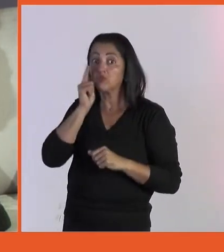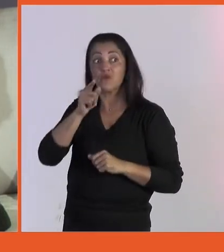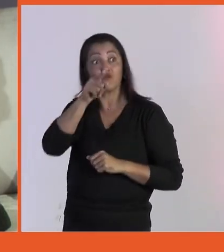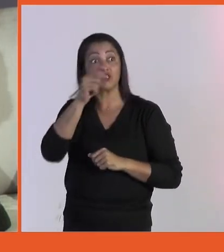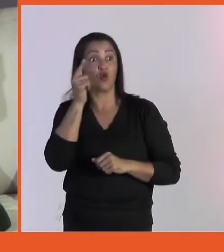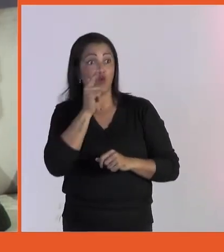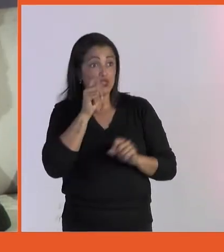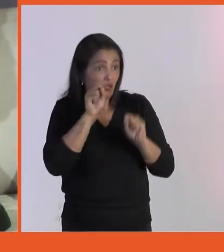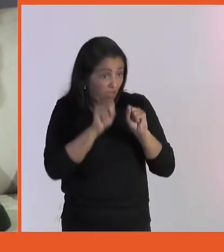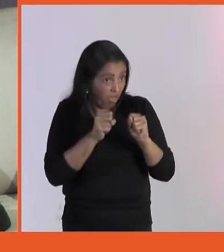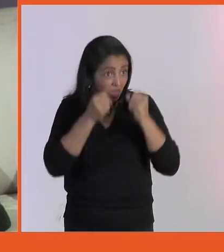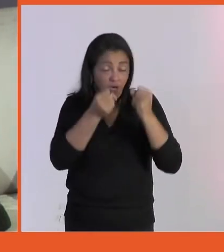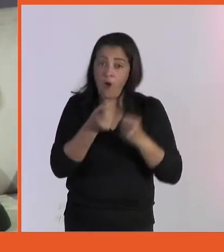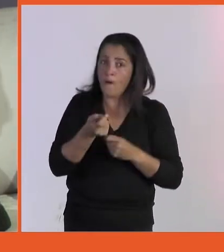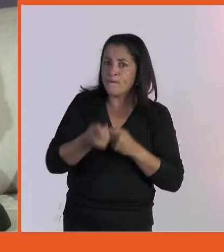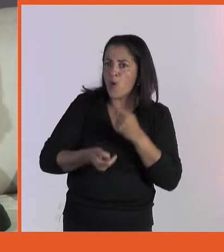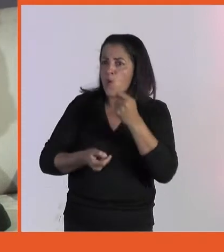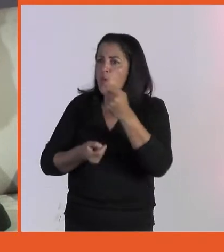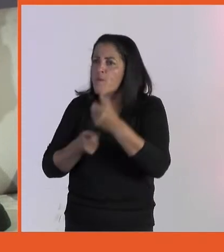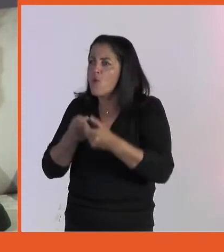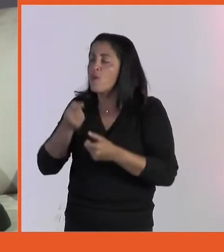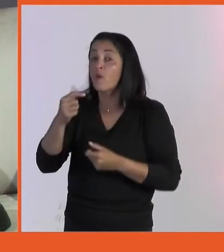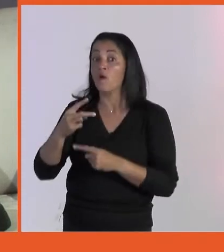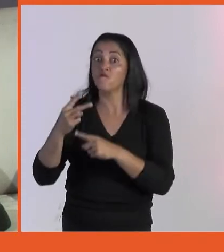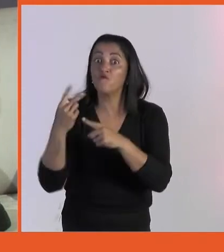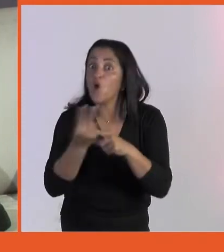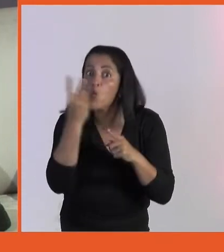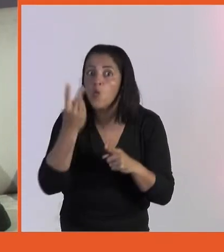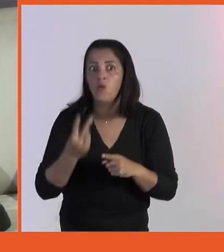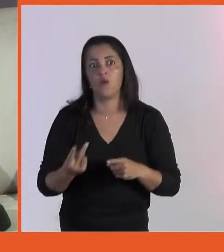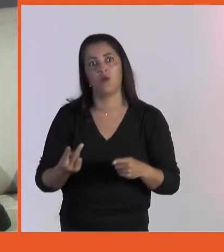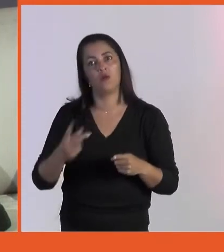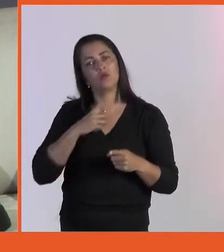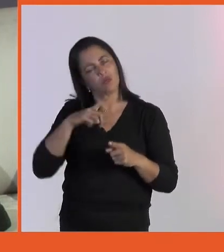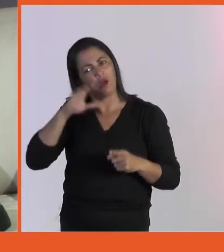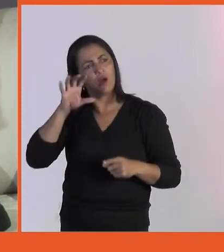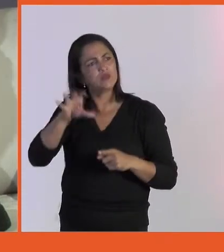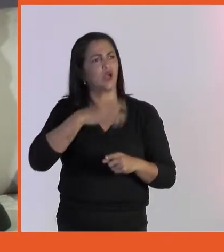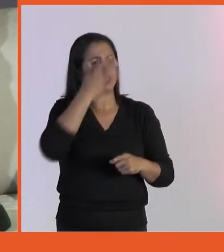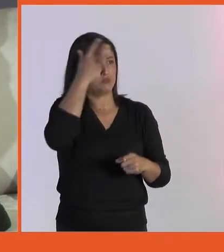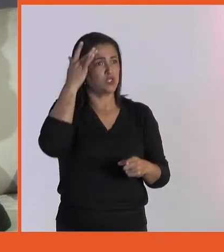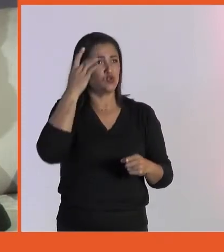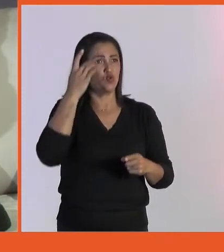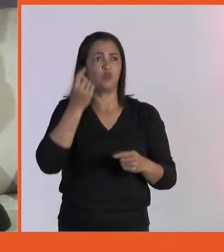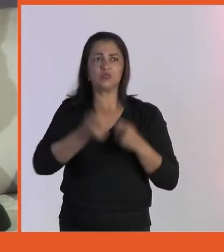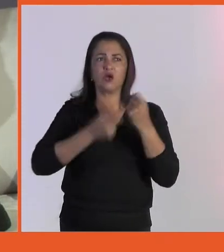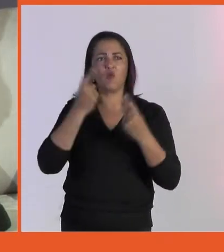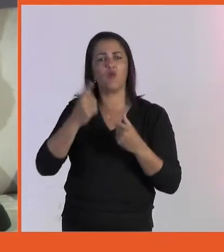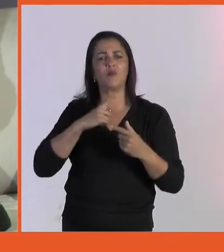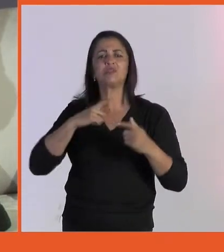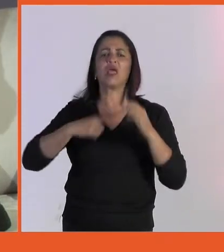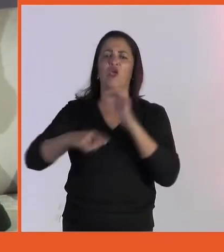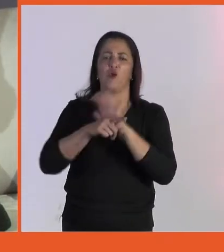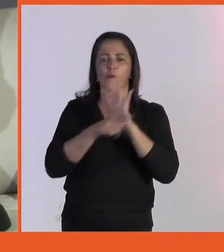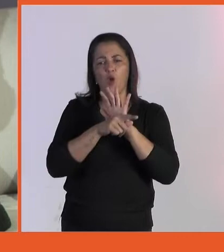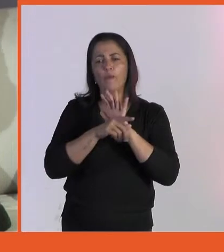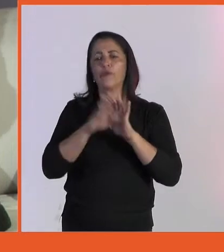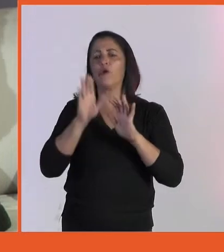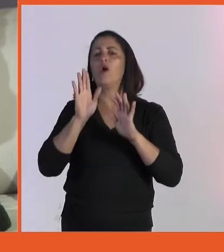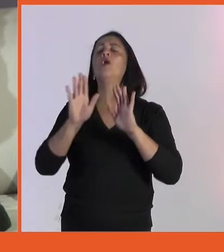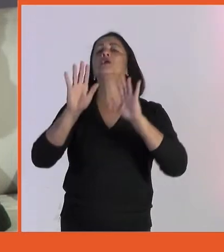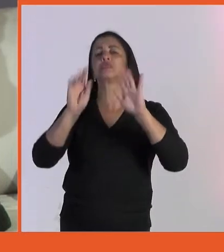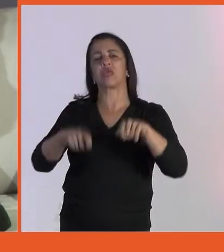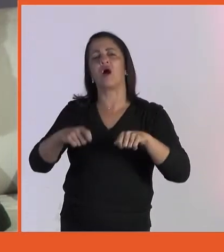engajar público, seja um valor mensal, exclusivo para algumas pessoas. E eu acho que as pessoas já têm essa noção de